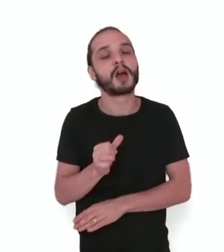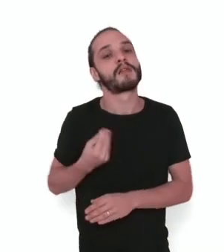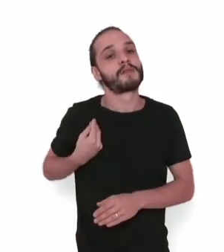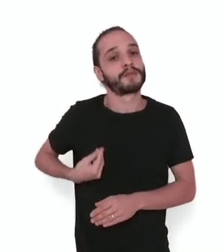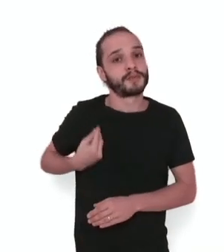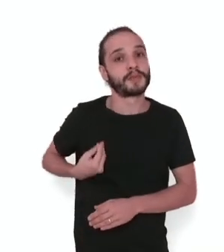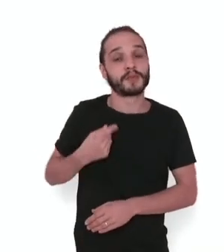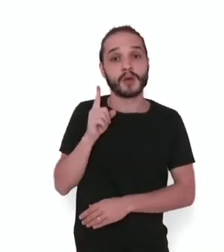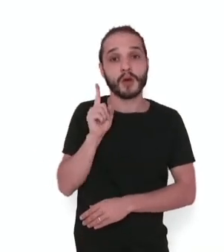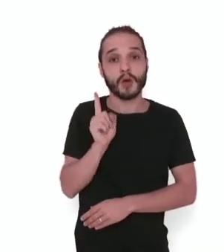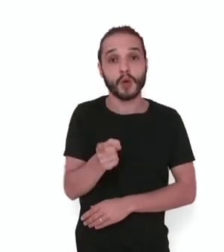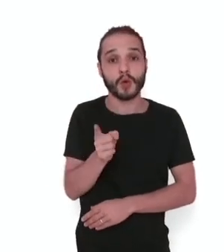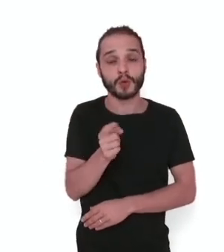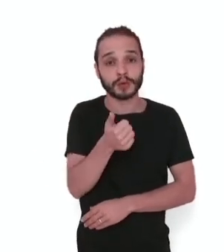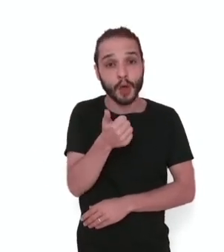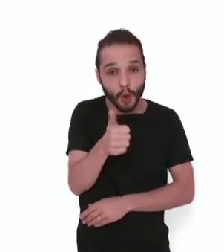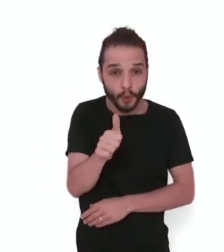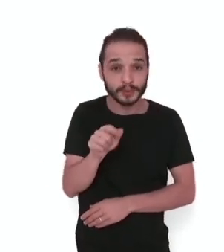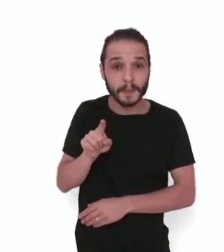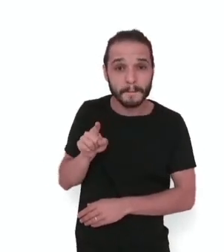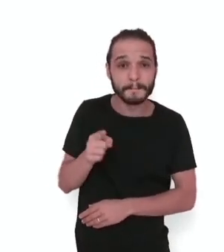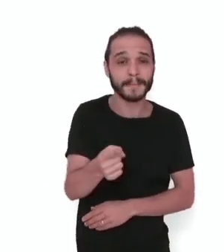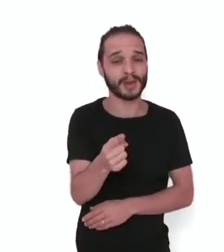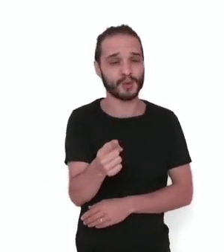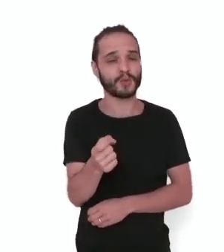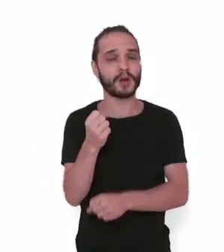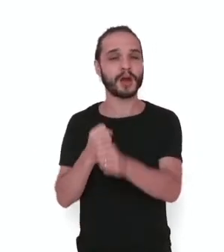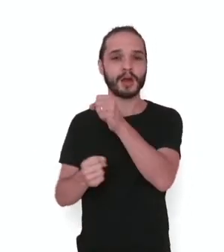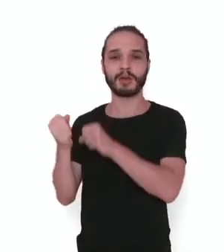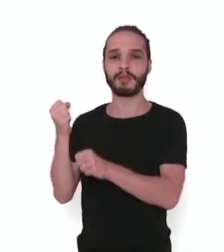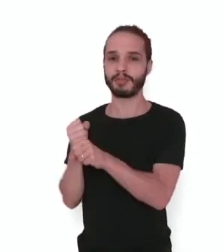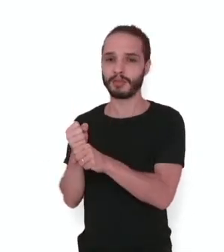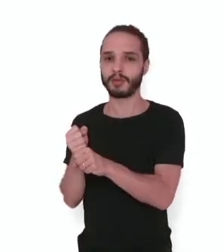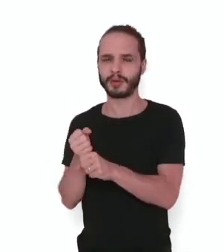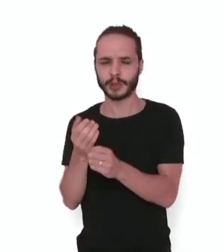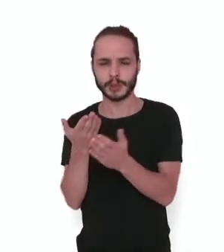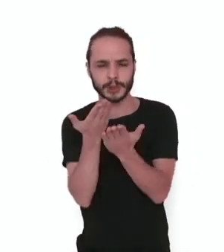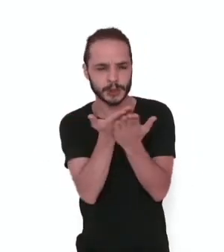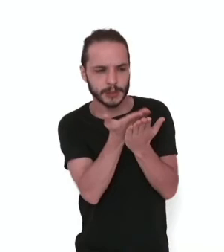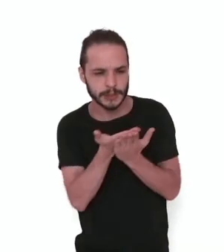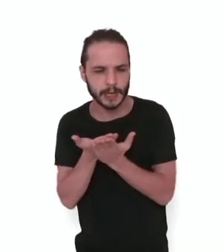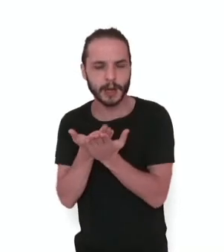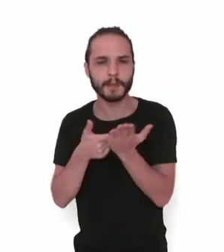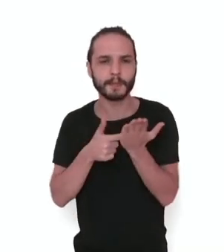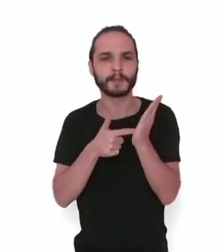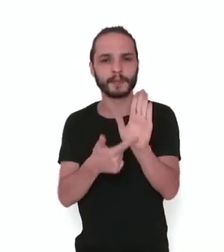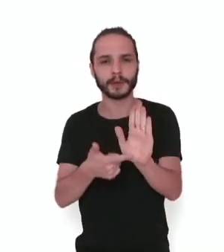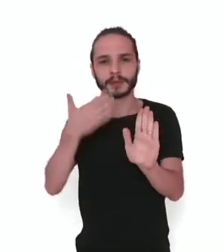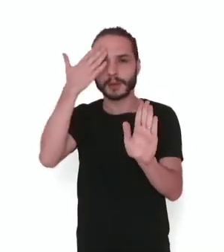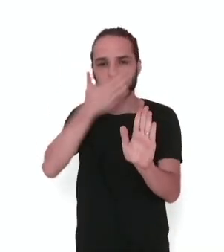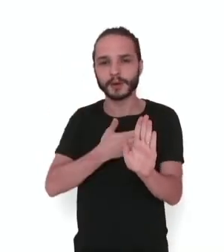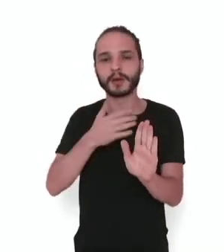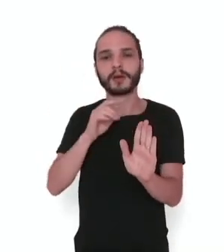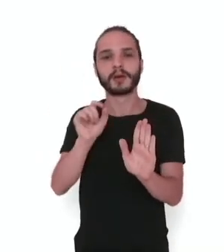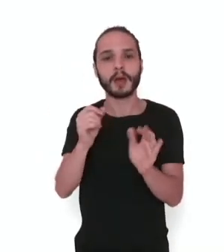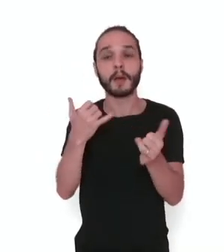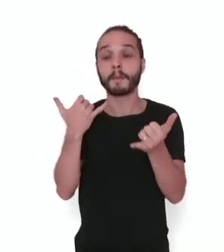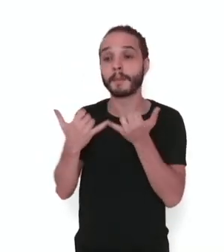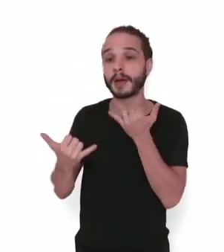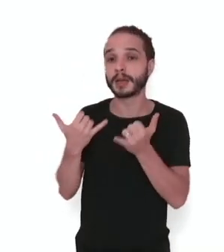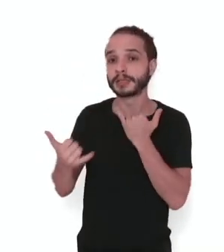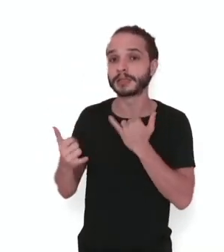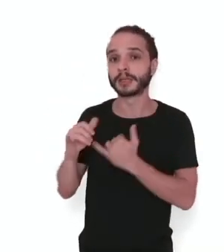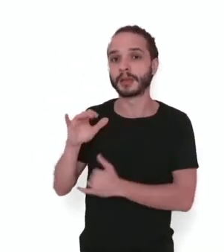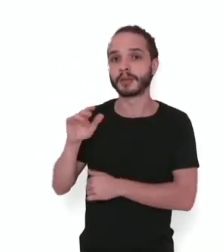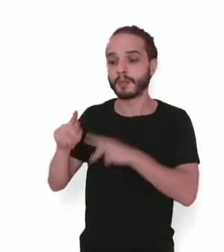11.500 anos atrás. Os estudos mostraram que esse fóssil se assemelha às populações africanas e da Austrália